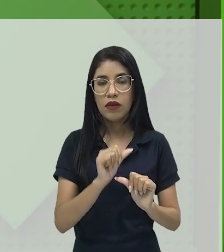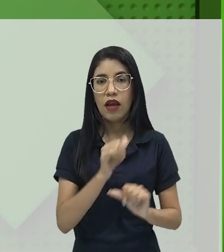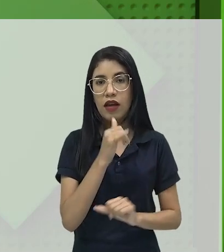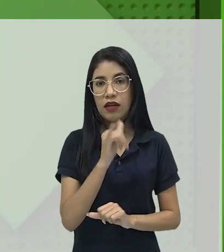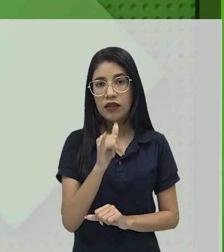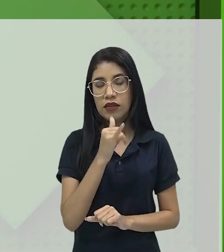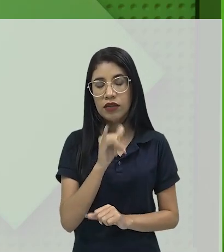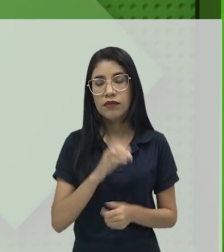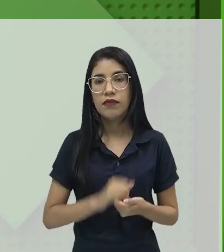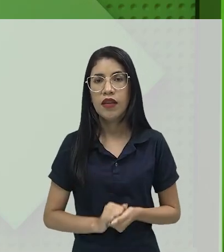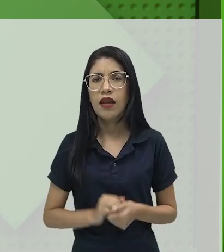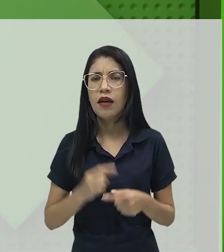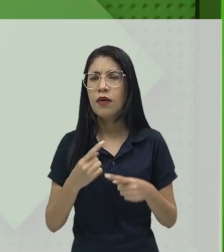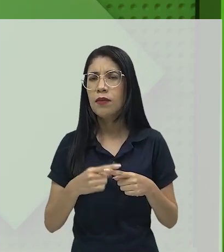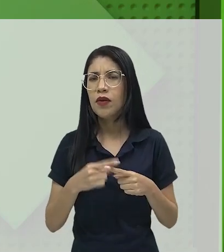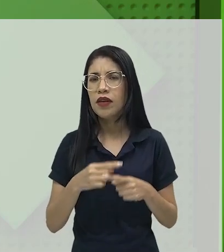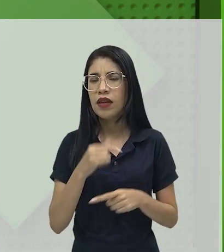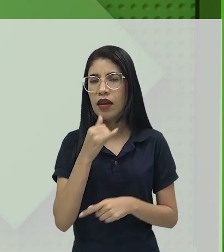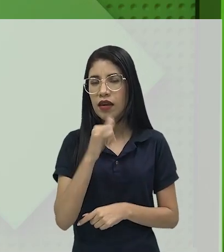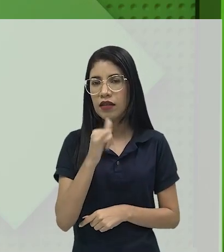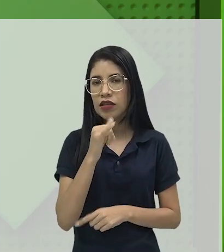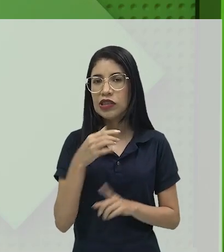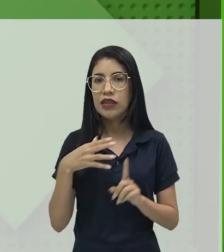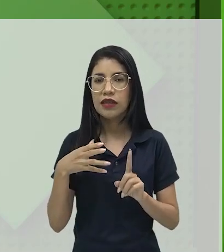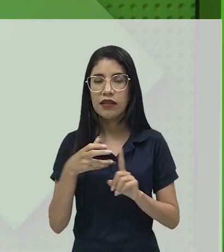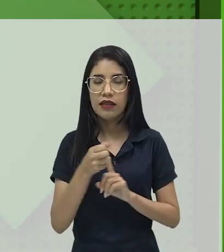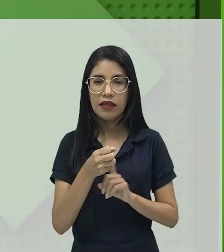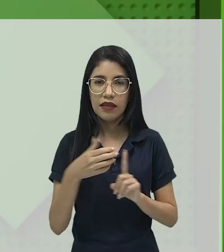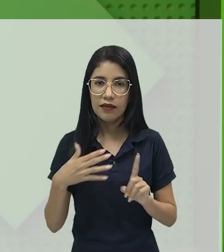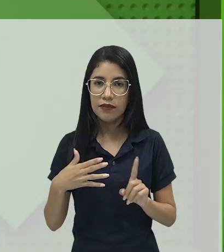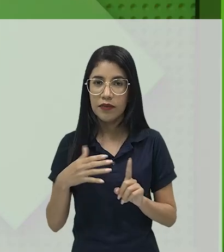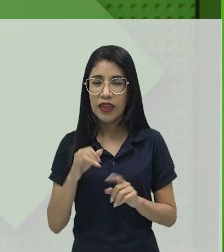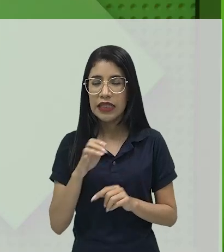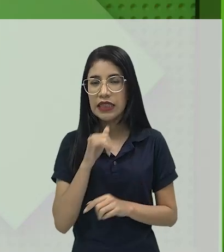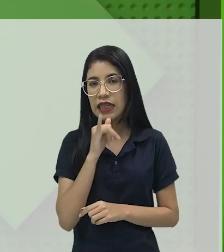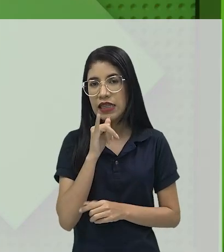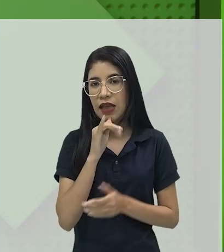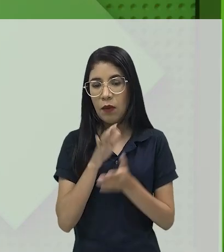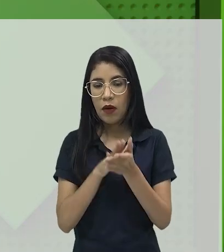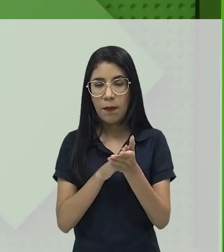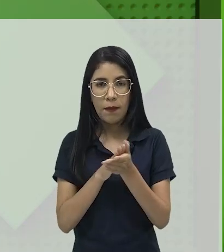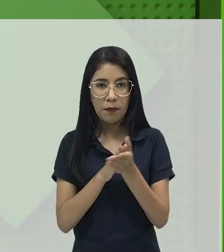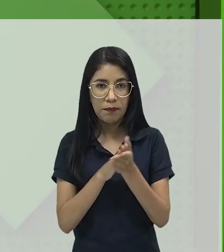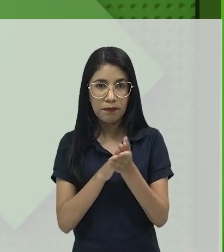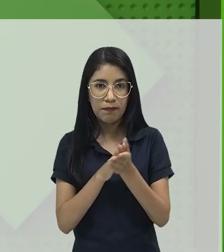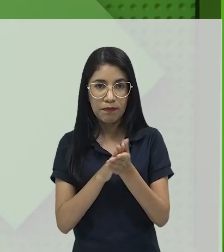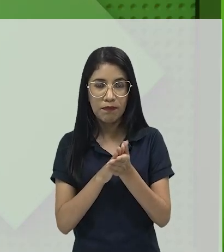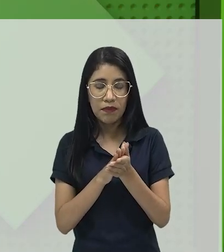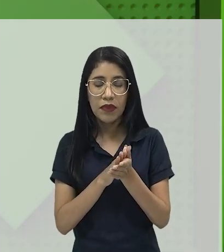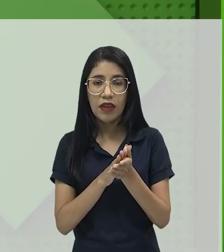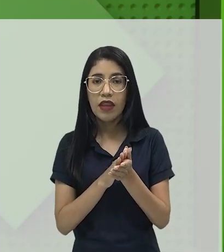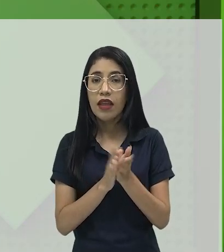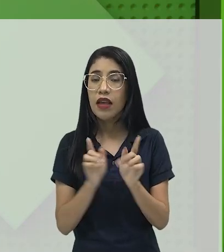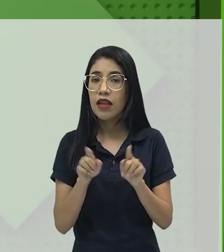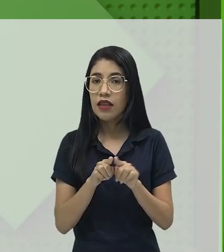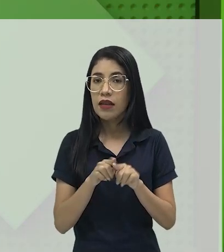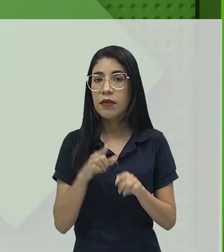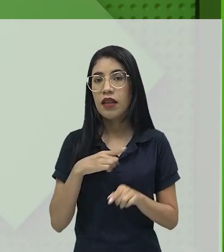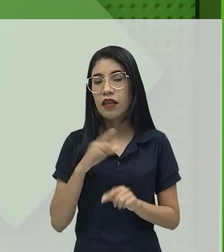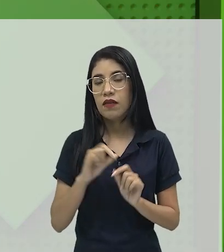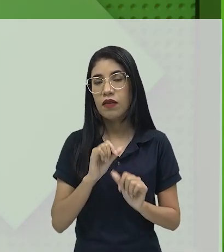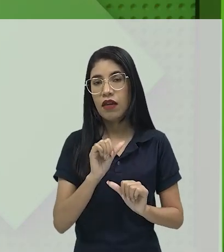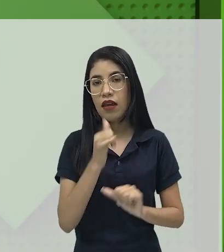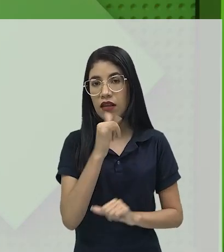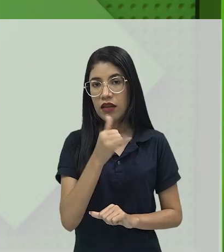energia. Agora, por que ele fala em energia térmica? Porque se a gente esfregar uma mão na outra, a gente transforma